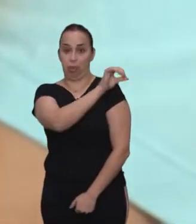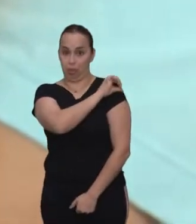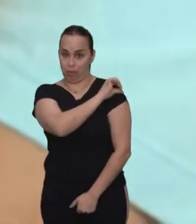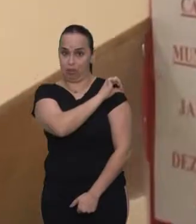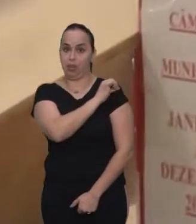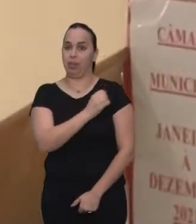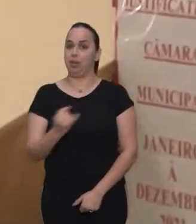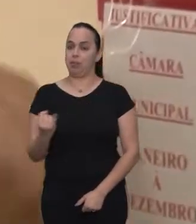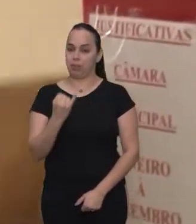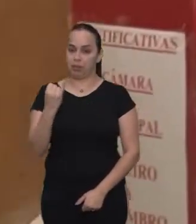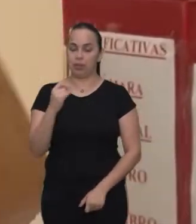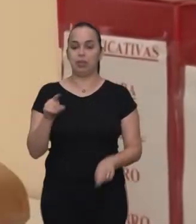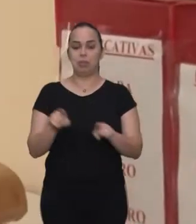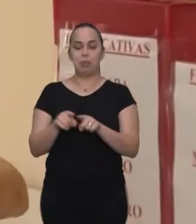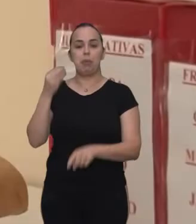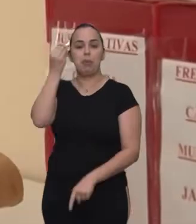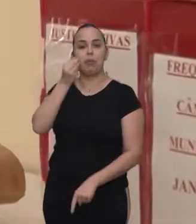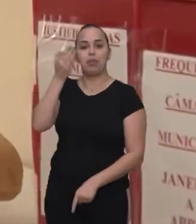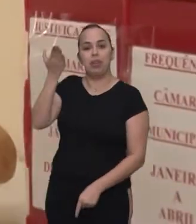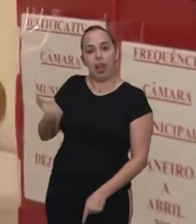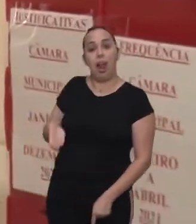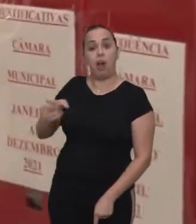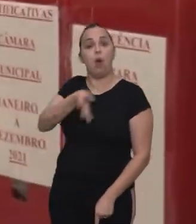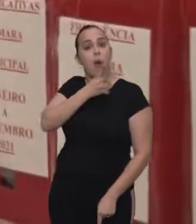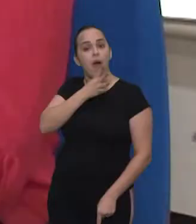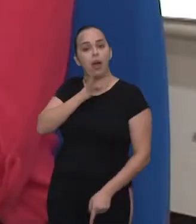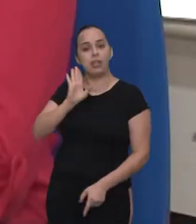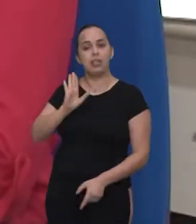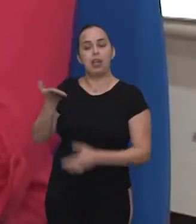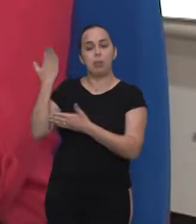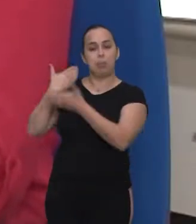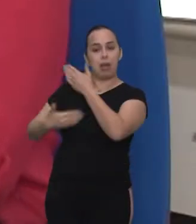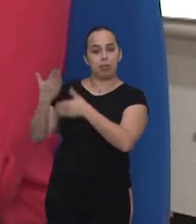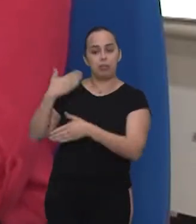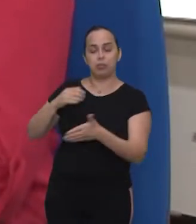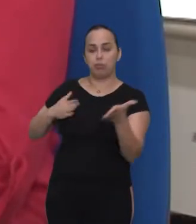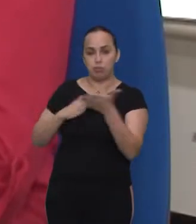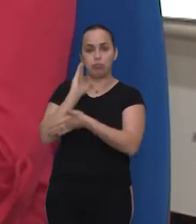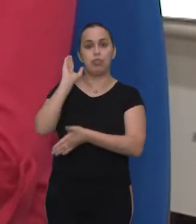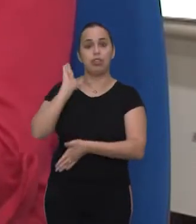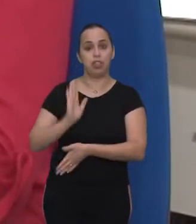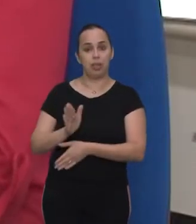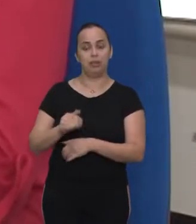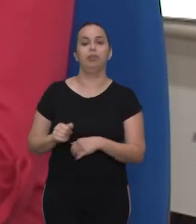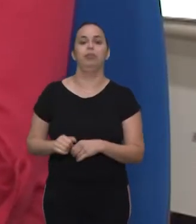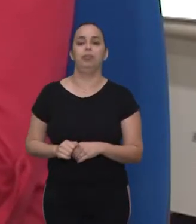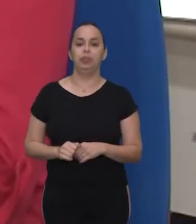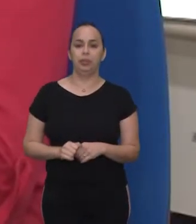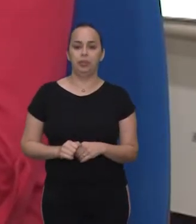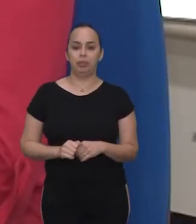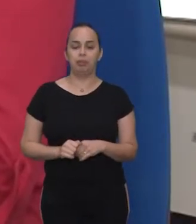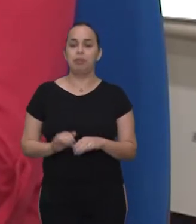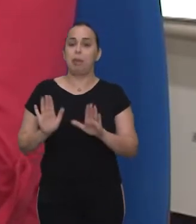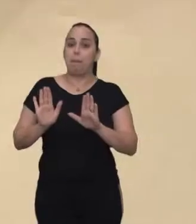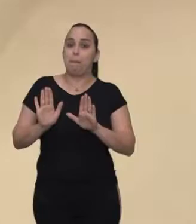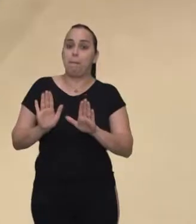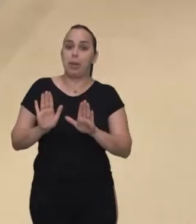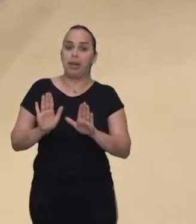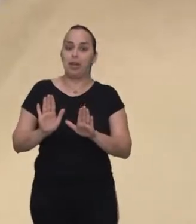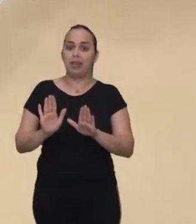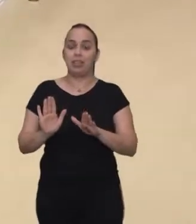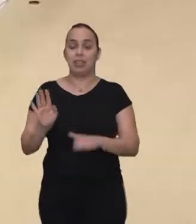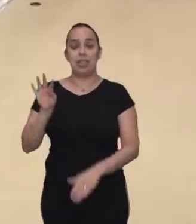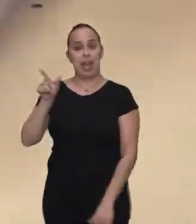fundamental oportunidade que a Márcia conhece bem ela foi aprovada em um concurso da Câmara no ano de 2018